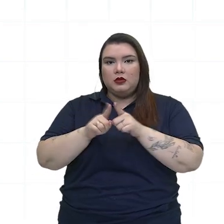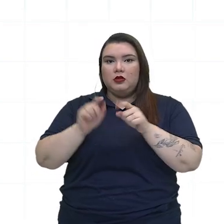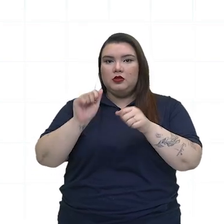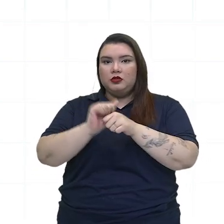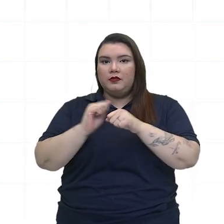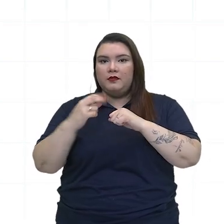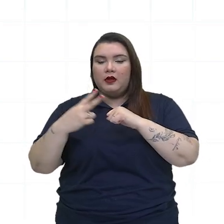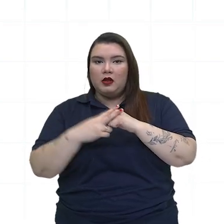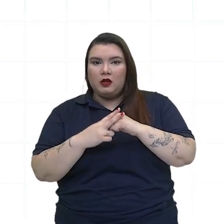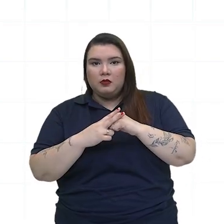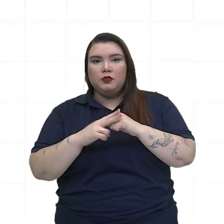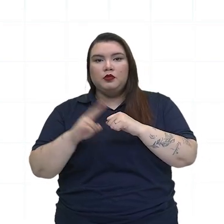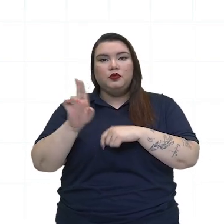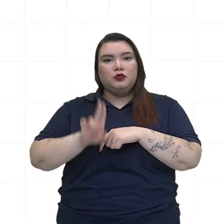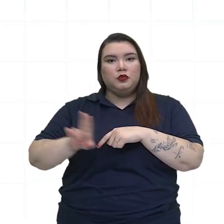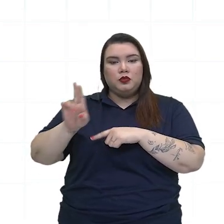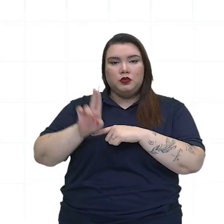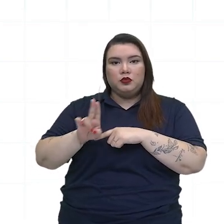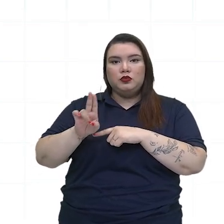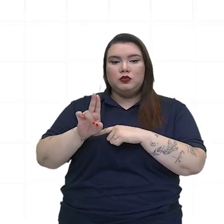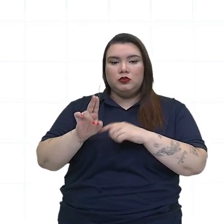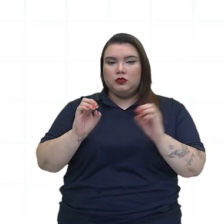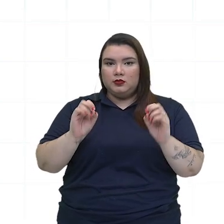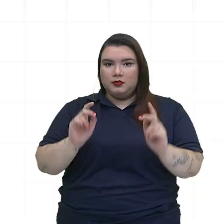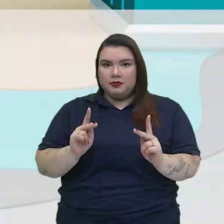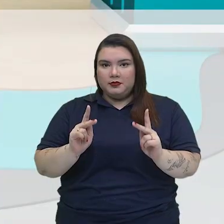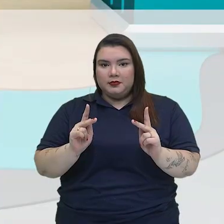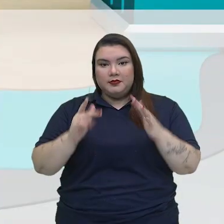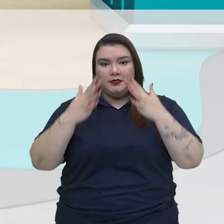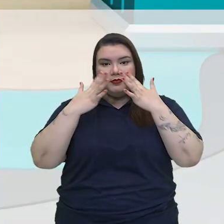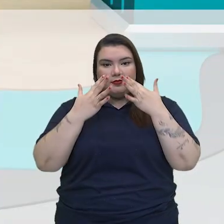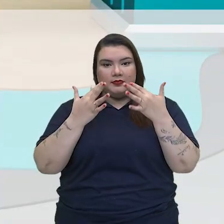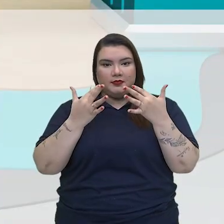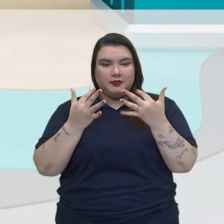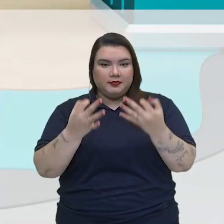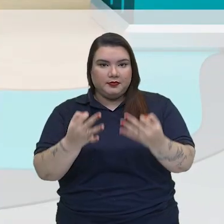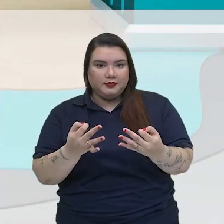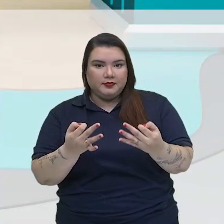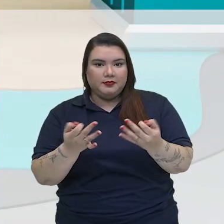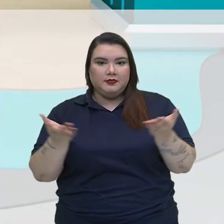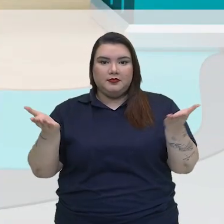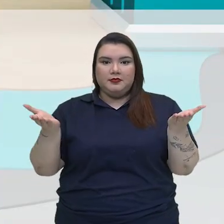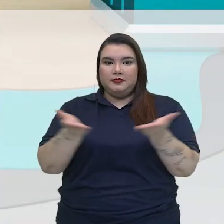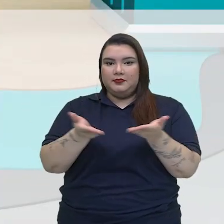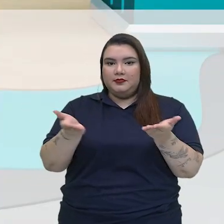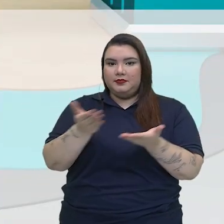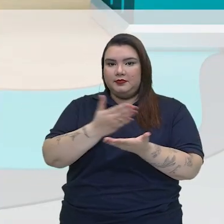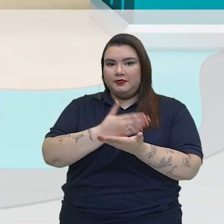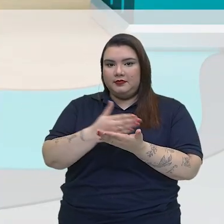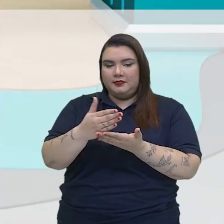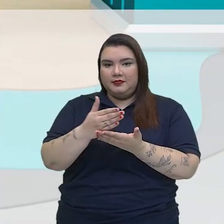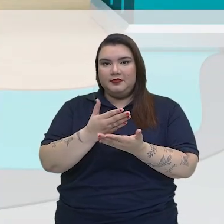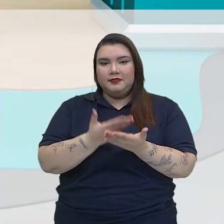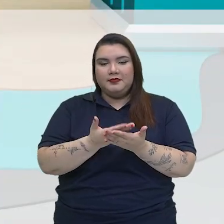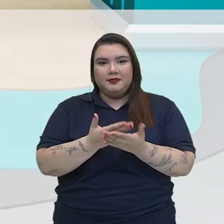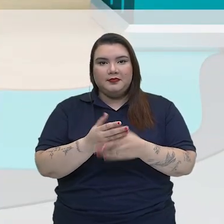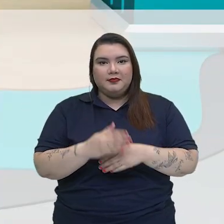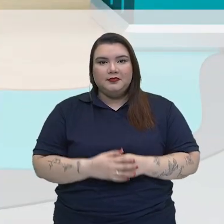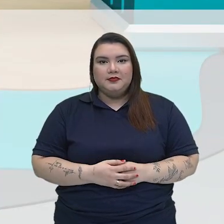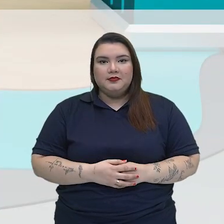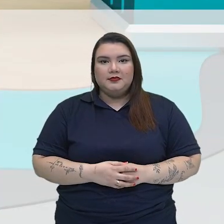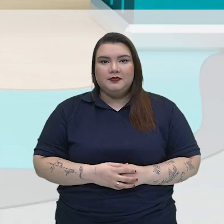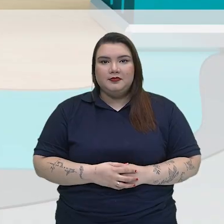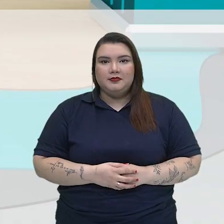ação e advérbios de frequência. So, pay attention, prestem bastante atenção e vamos à nossa